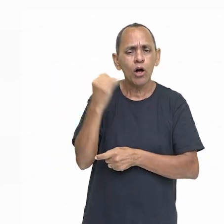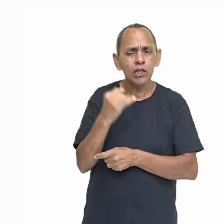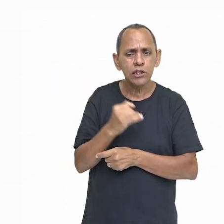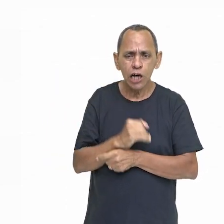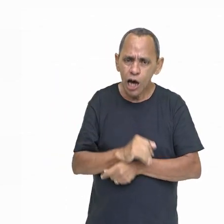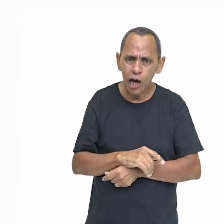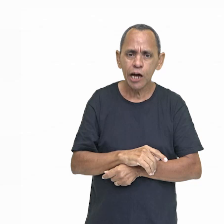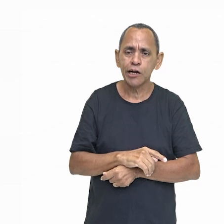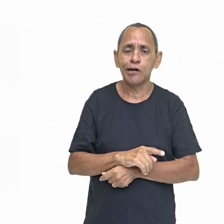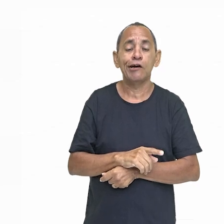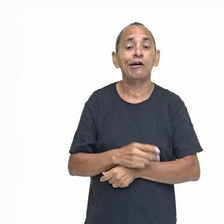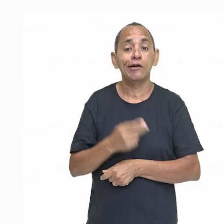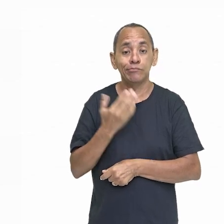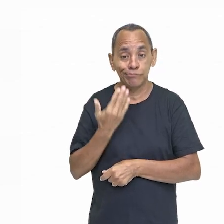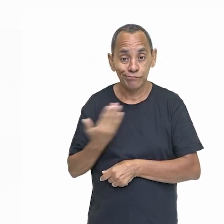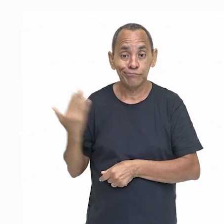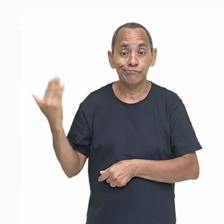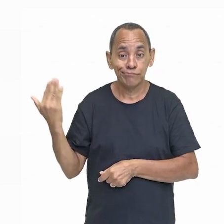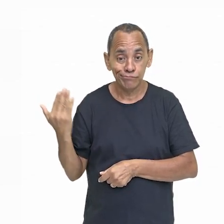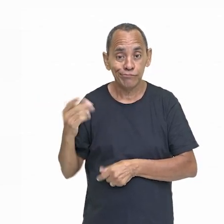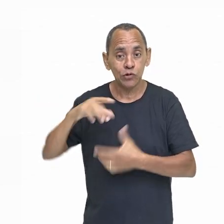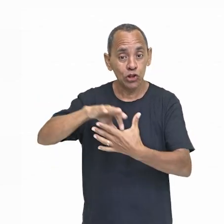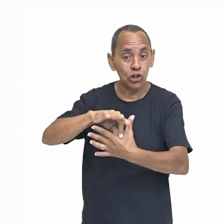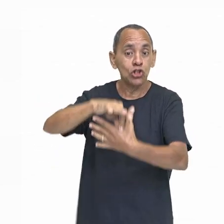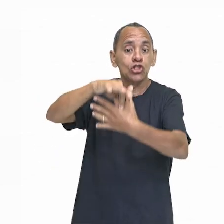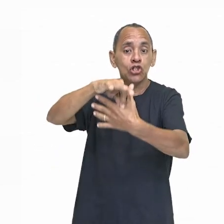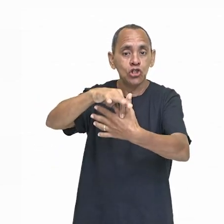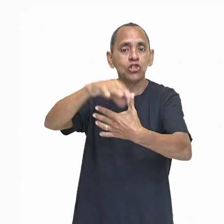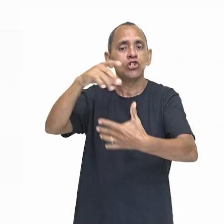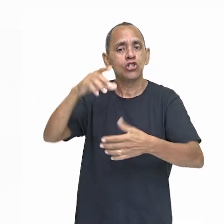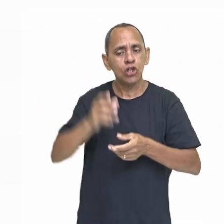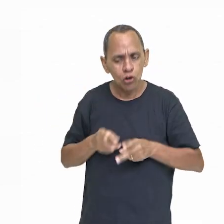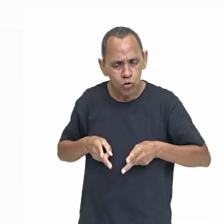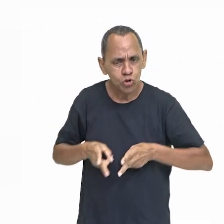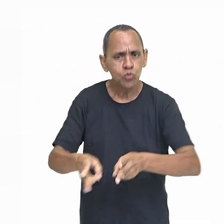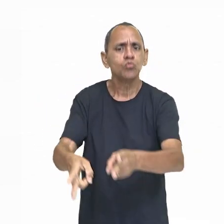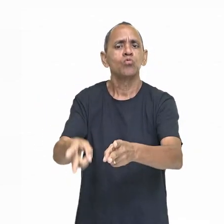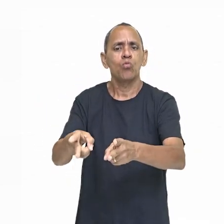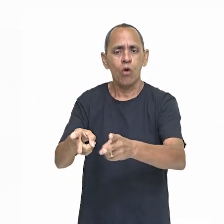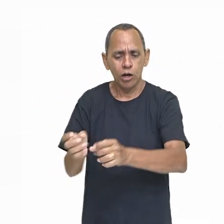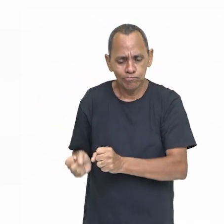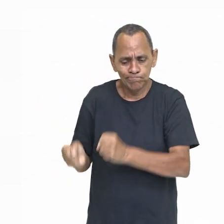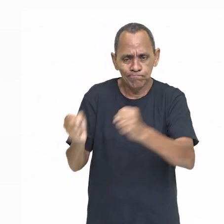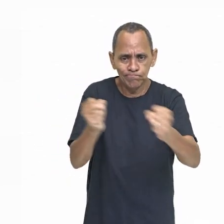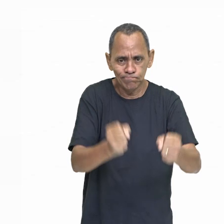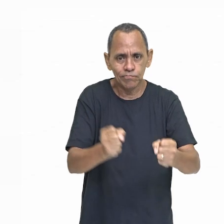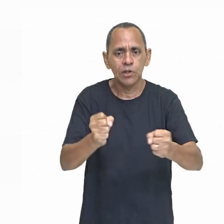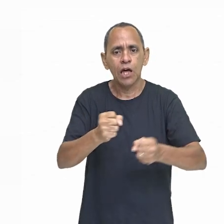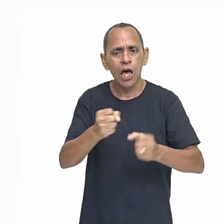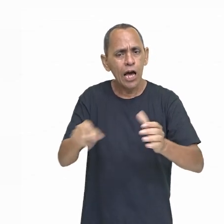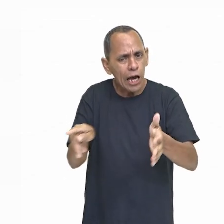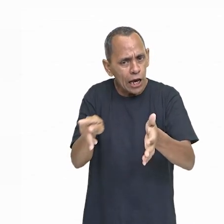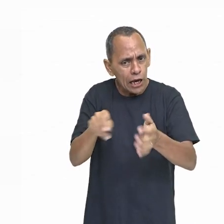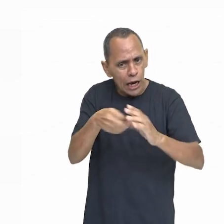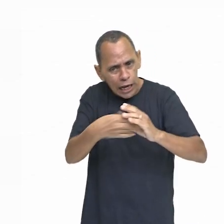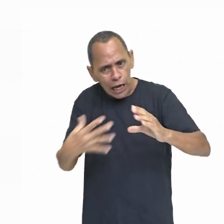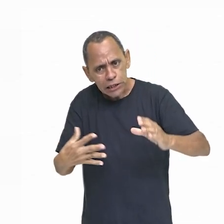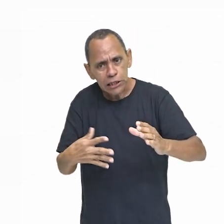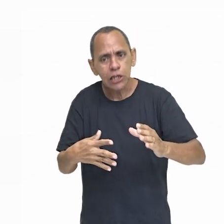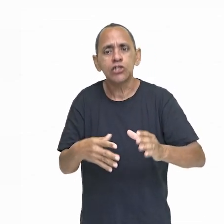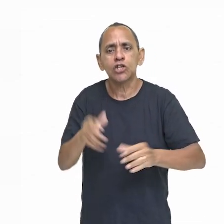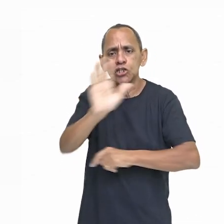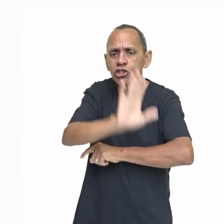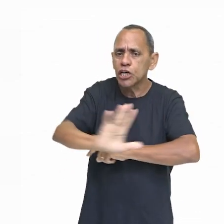de citar é que eles se mantenham no poder. Essa é uma característica também